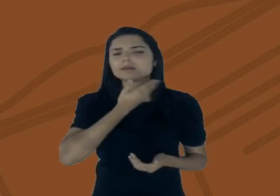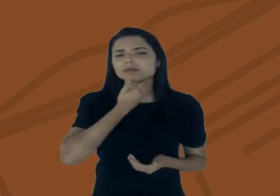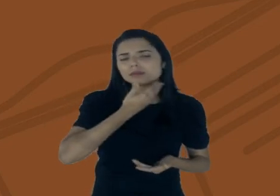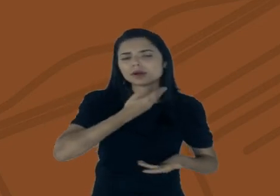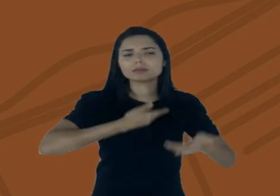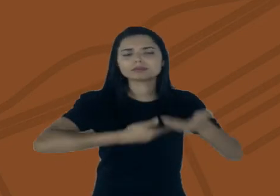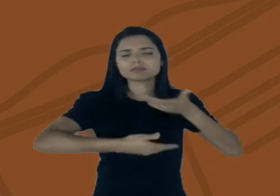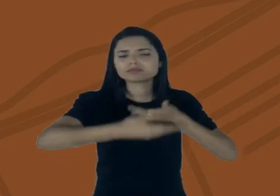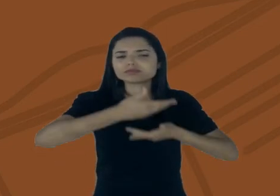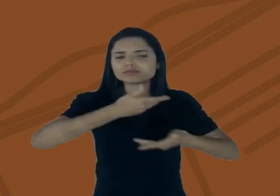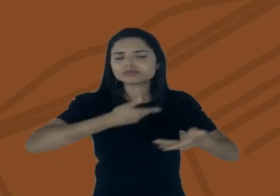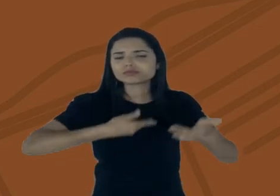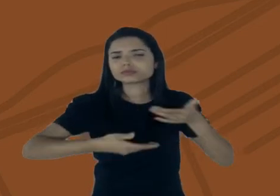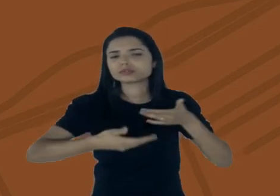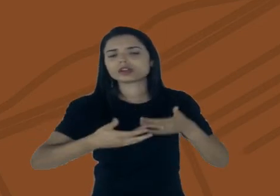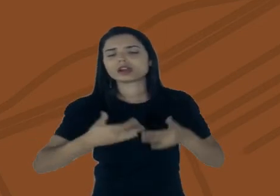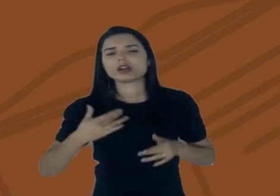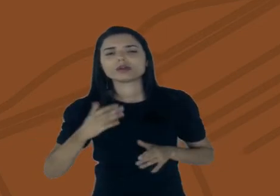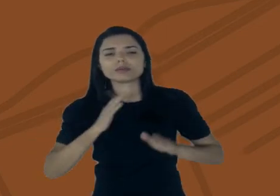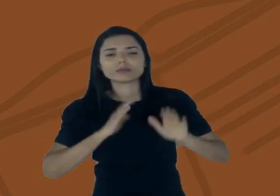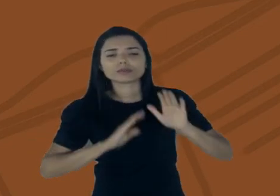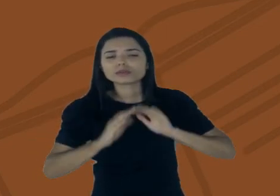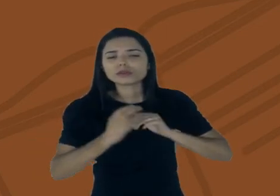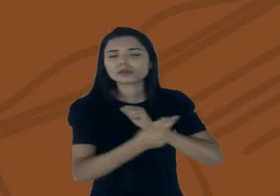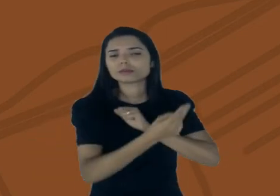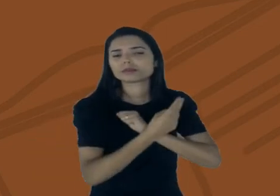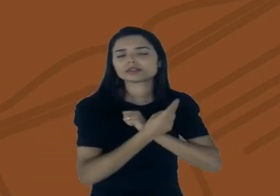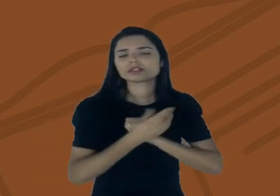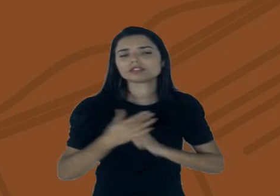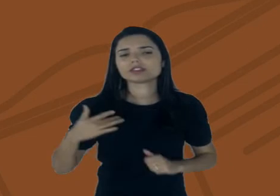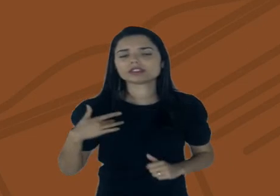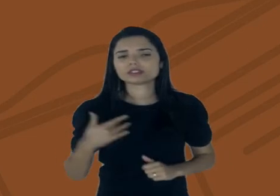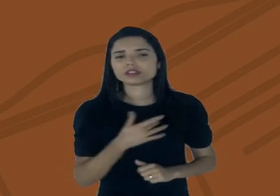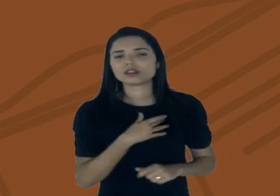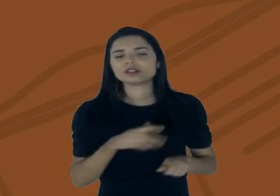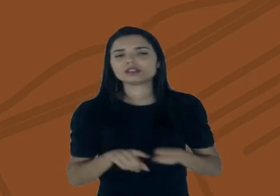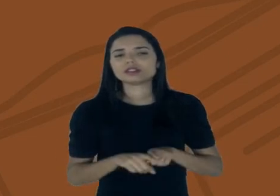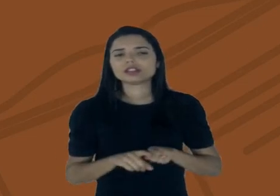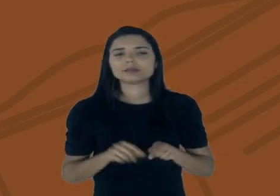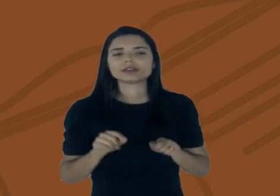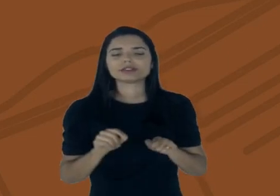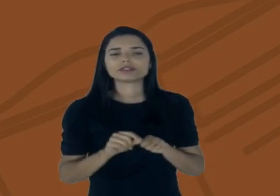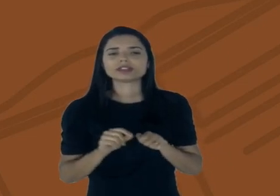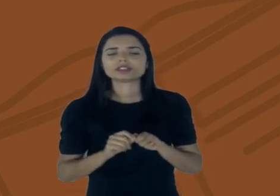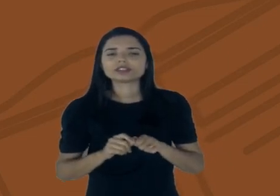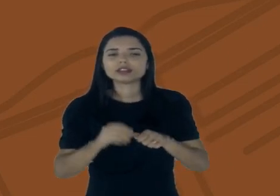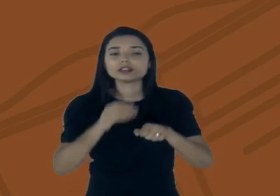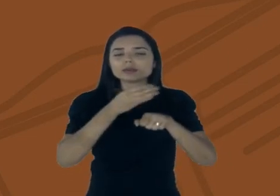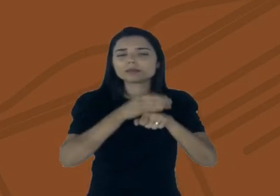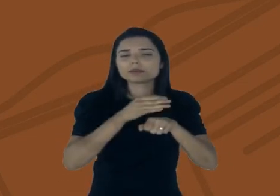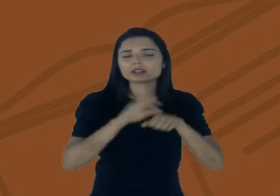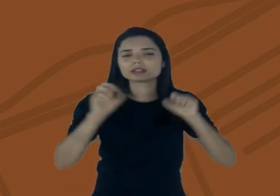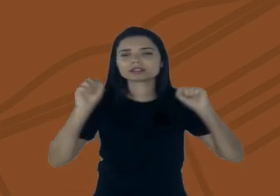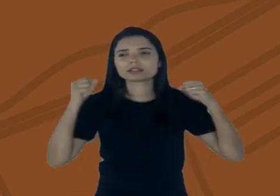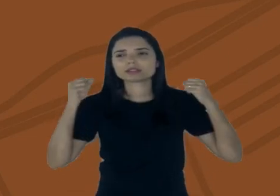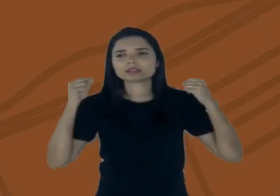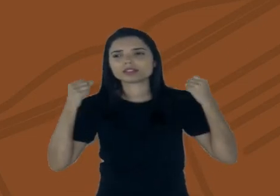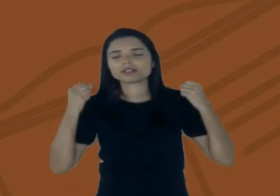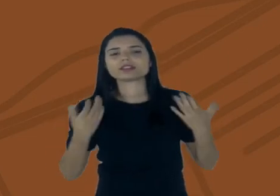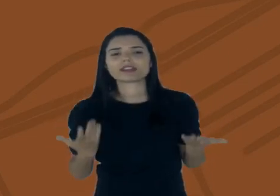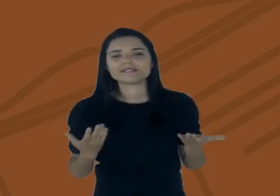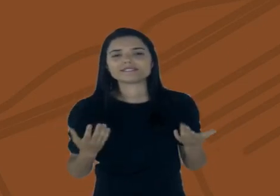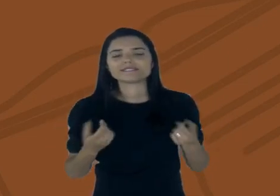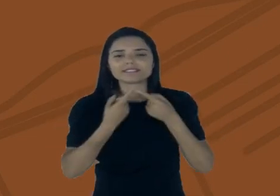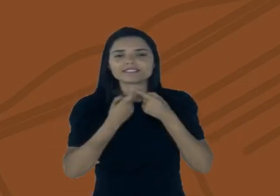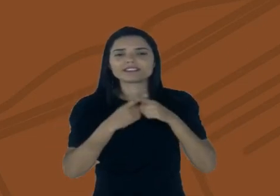alimentação e uma boa condição de atividade física, certo? Durante a semana. Então, como desafio